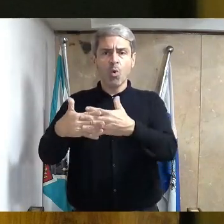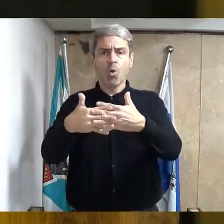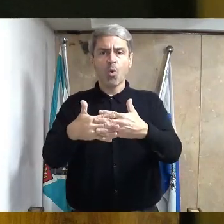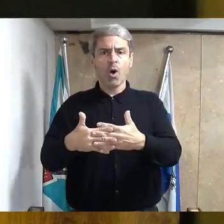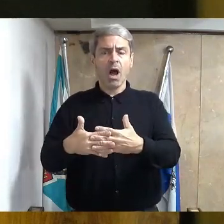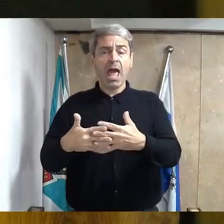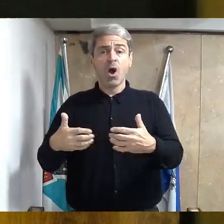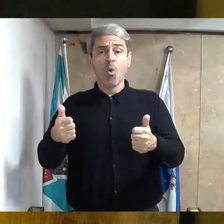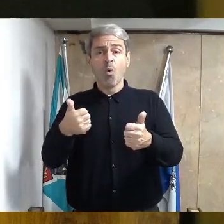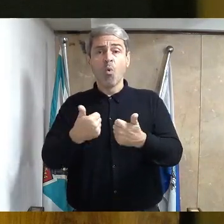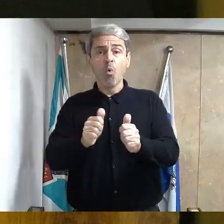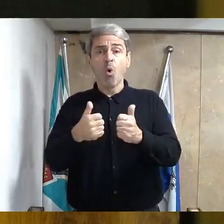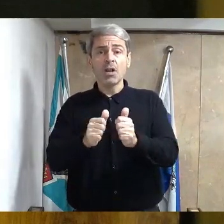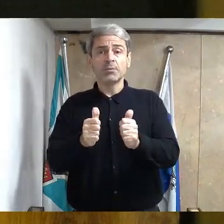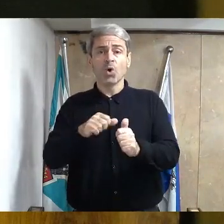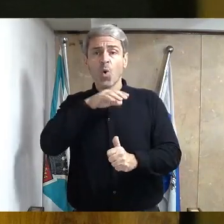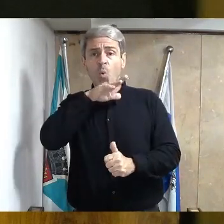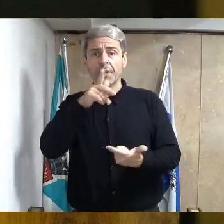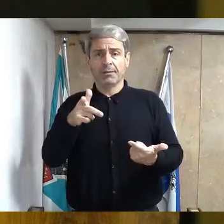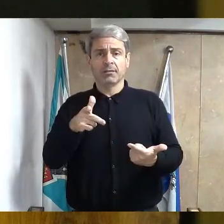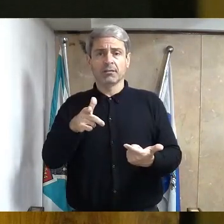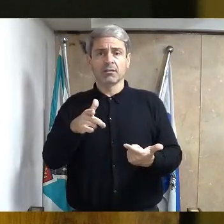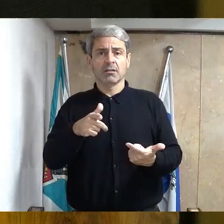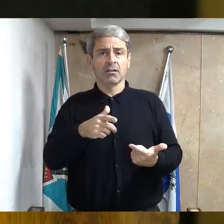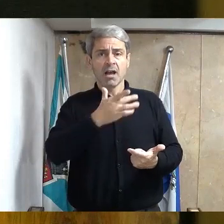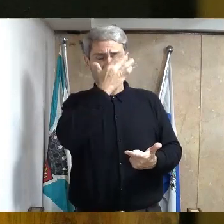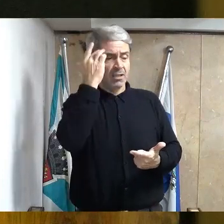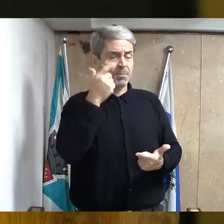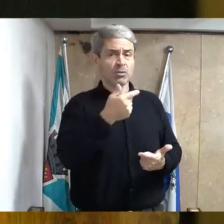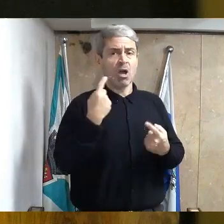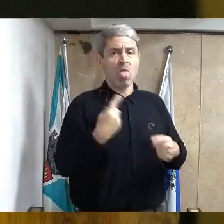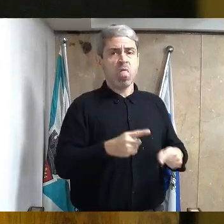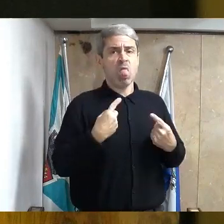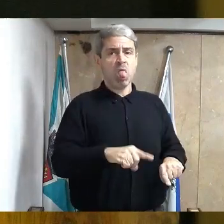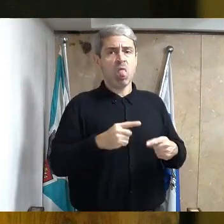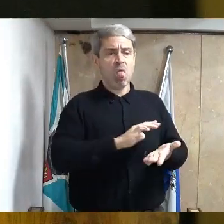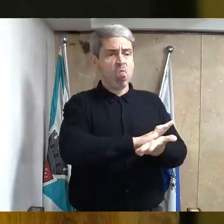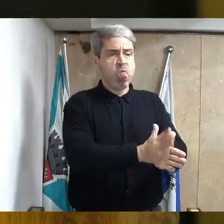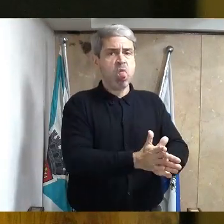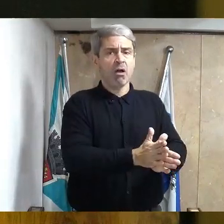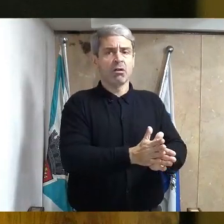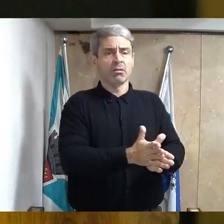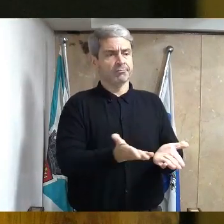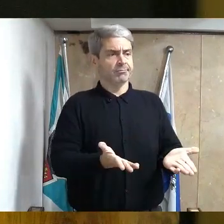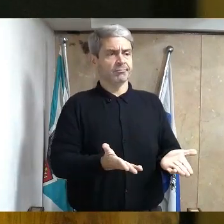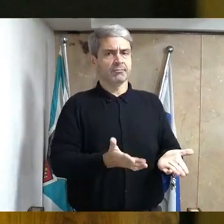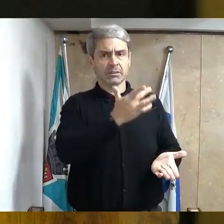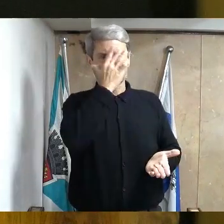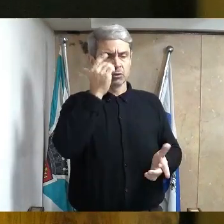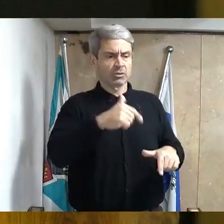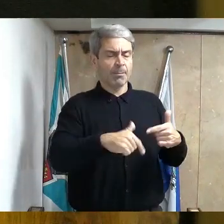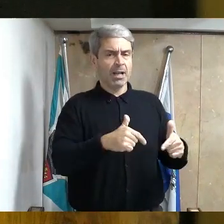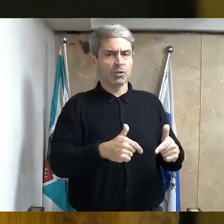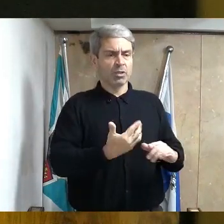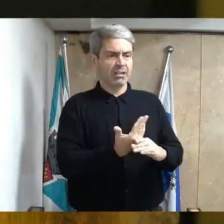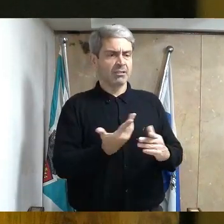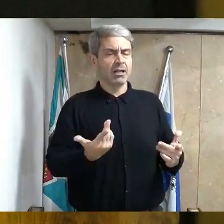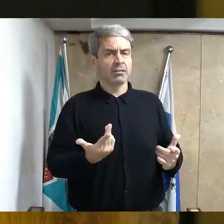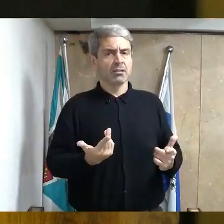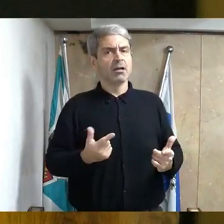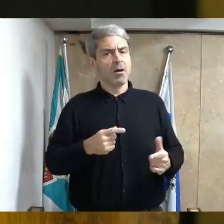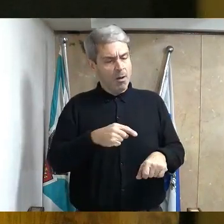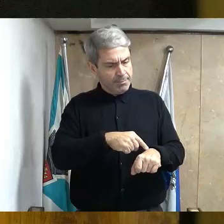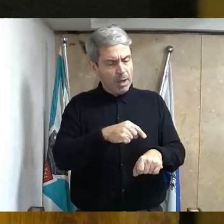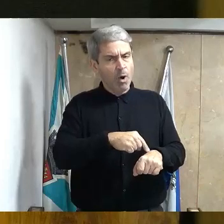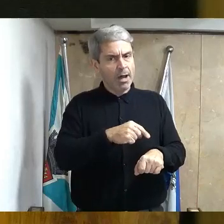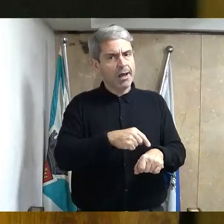de bem é que é penalizado nessa cidade. Está na hora daqueles que têm mais dar a